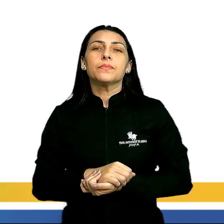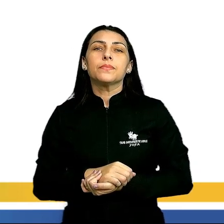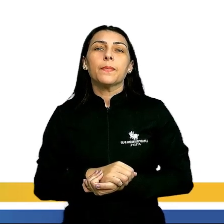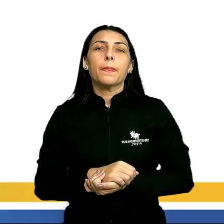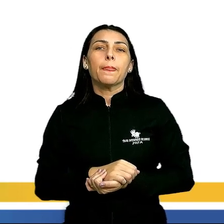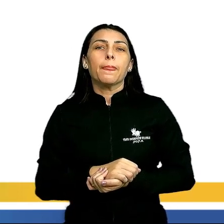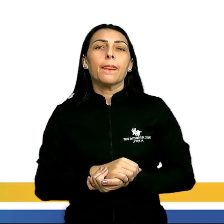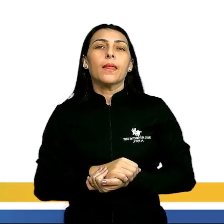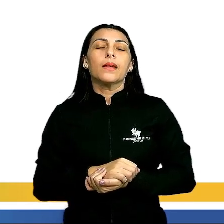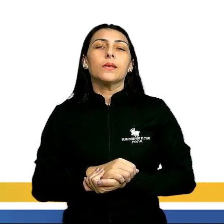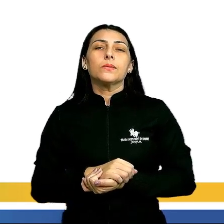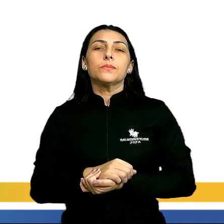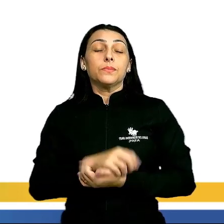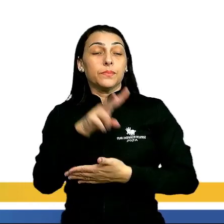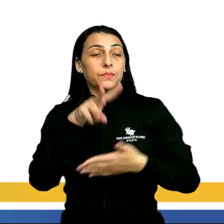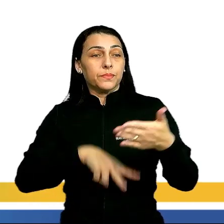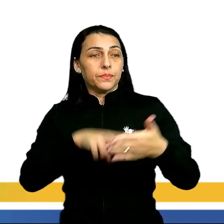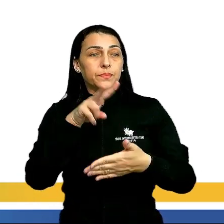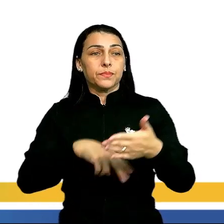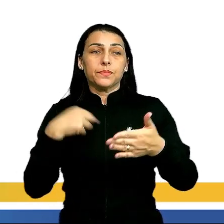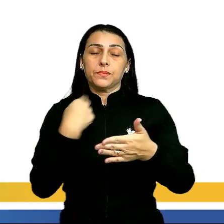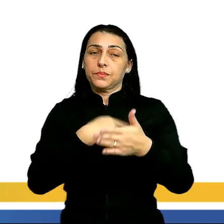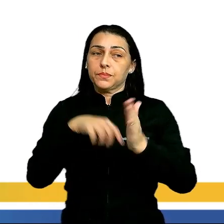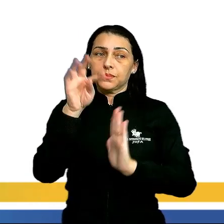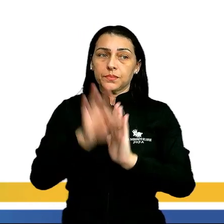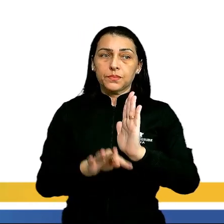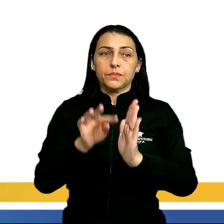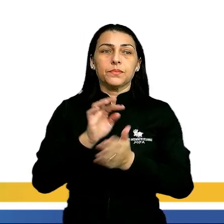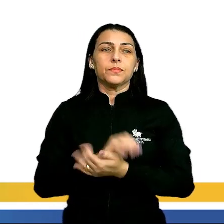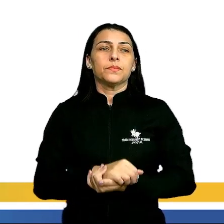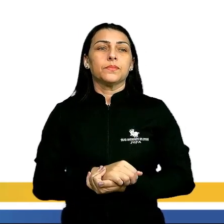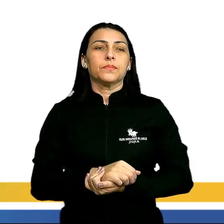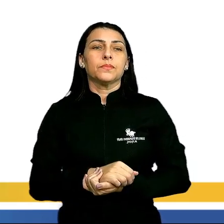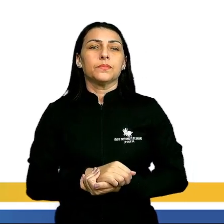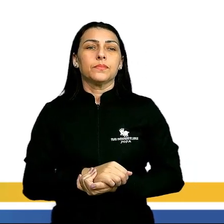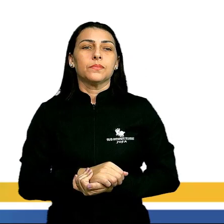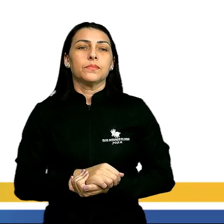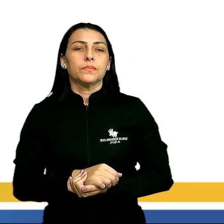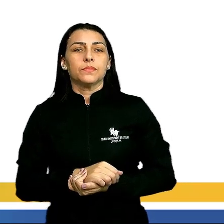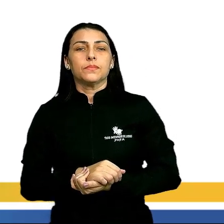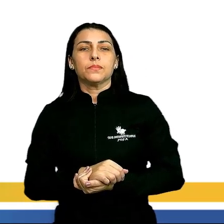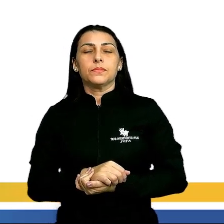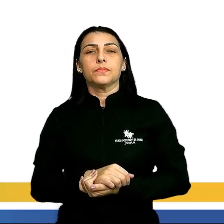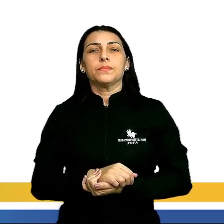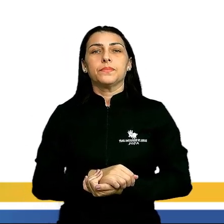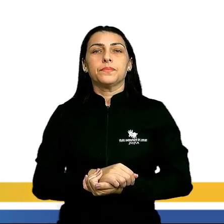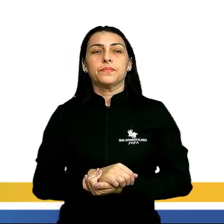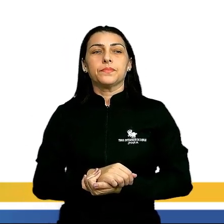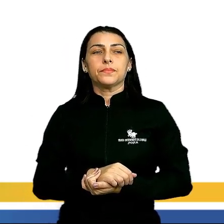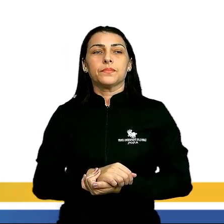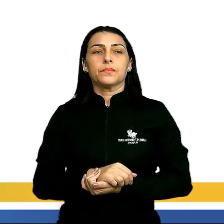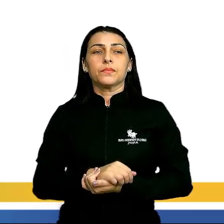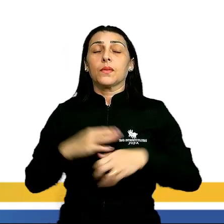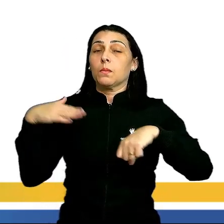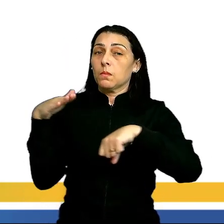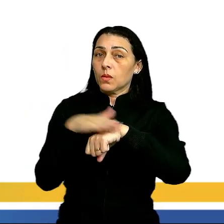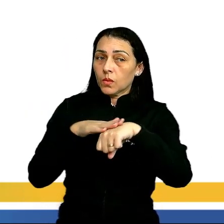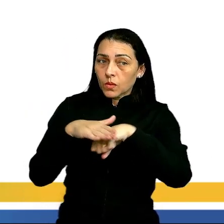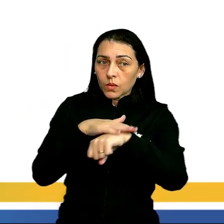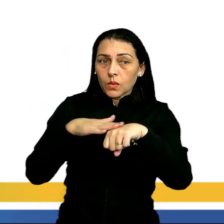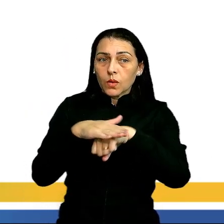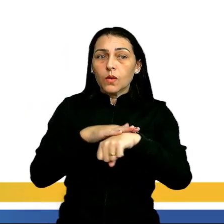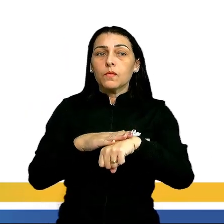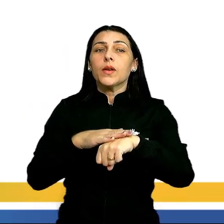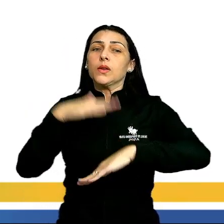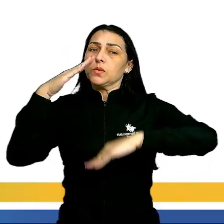Então, vamos à leitura do nosso texto. Vamos lá. Em uma